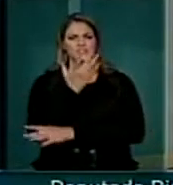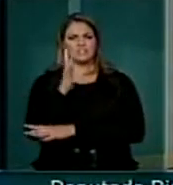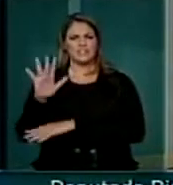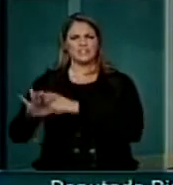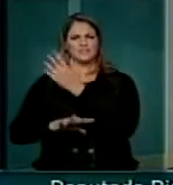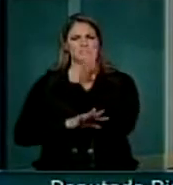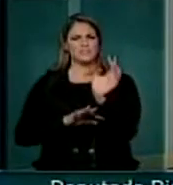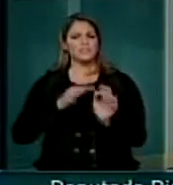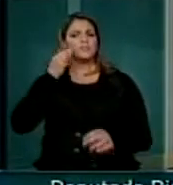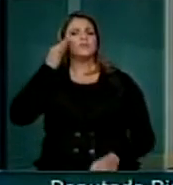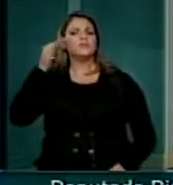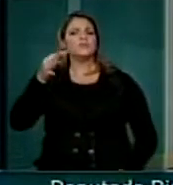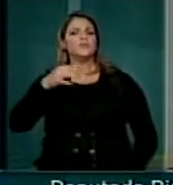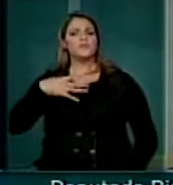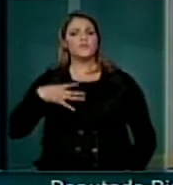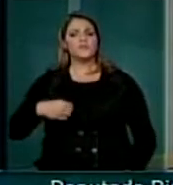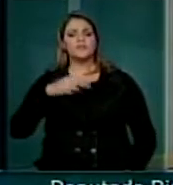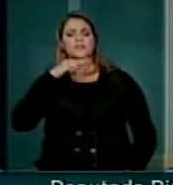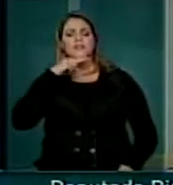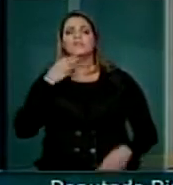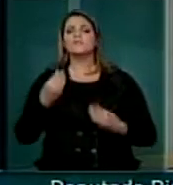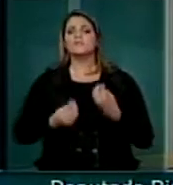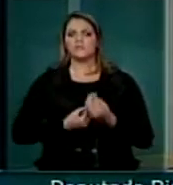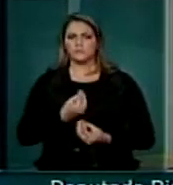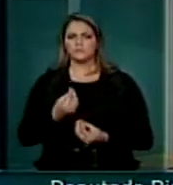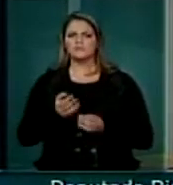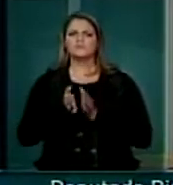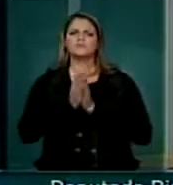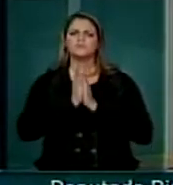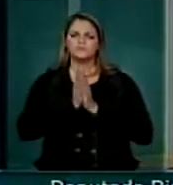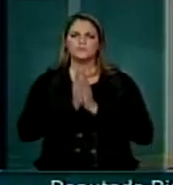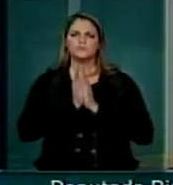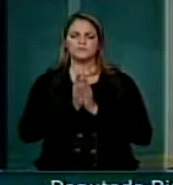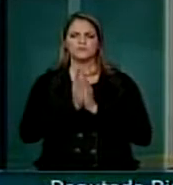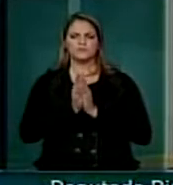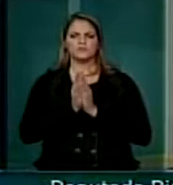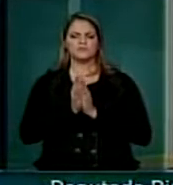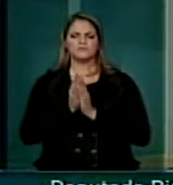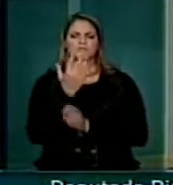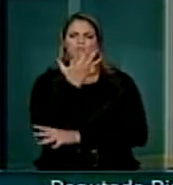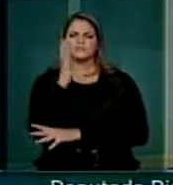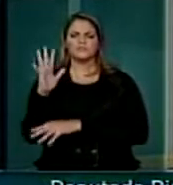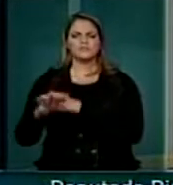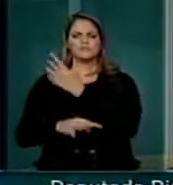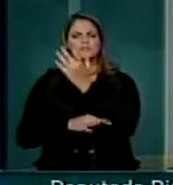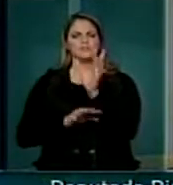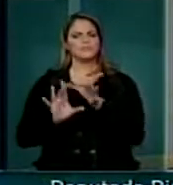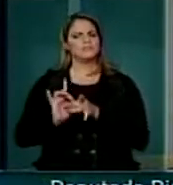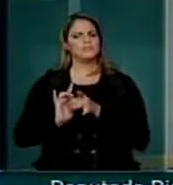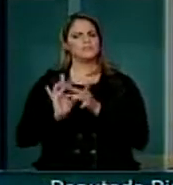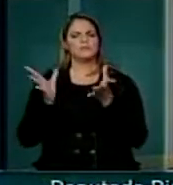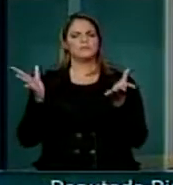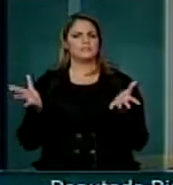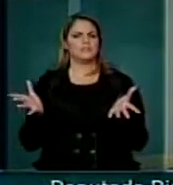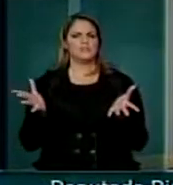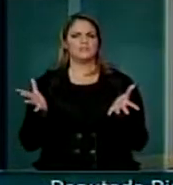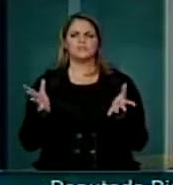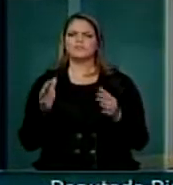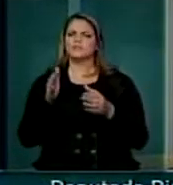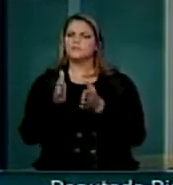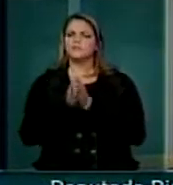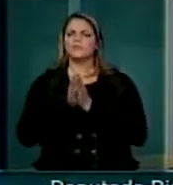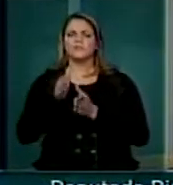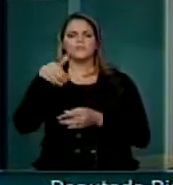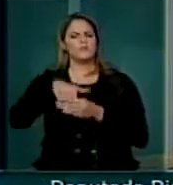nossos netos. Solicito absolvição para o patrimônio natural do Brasil. Não votem em mudanças do Código